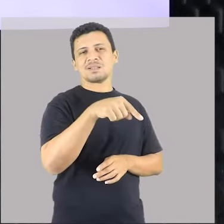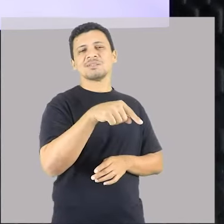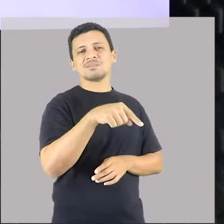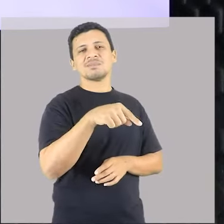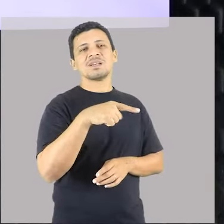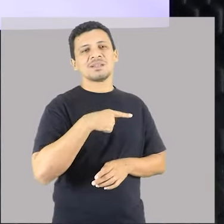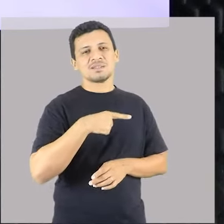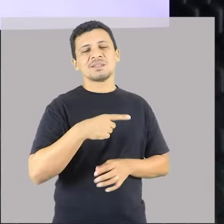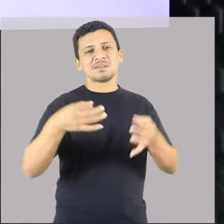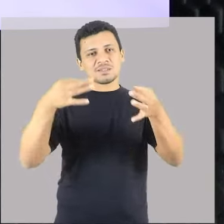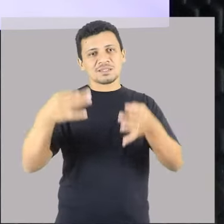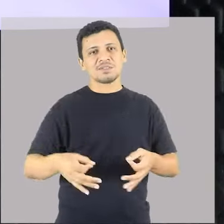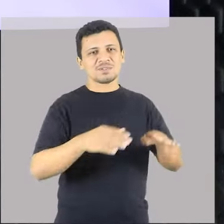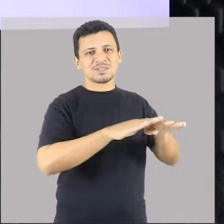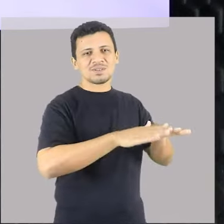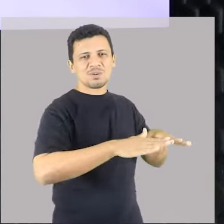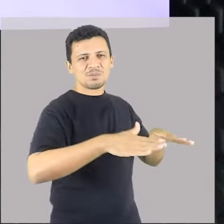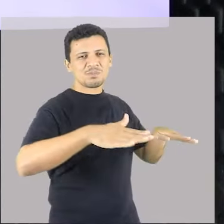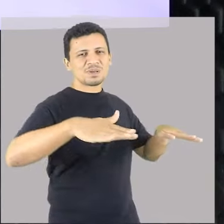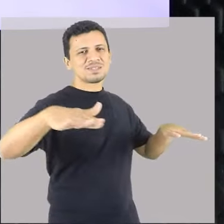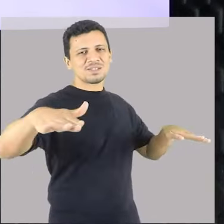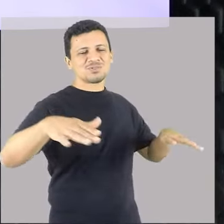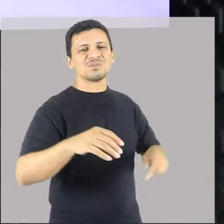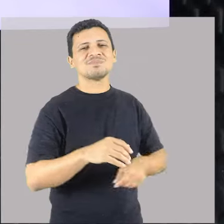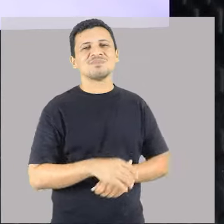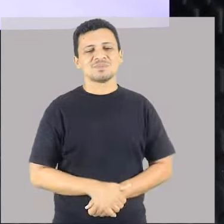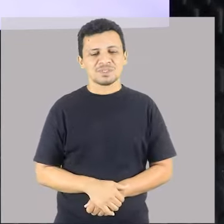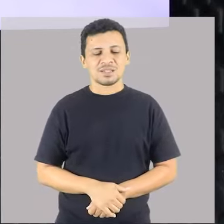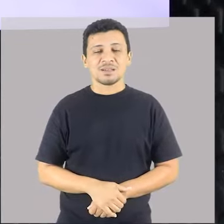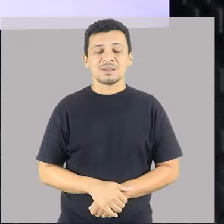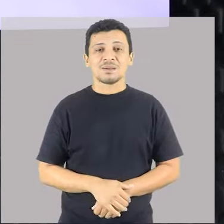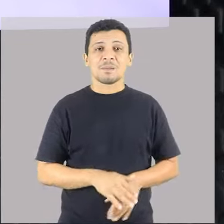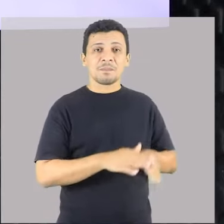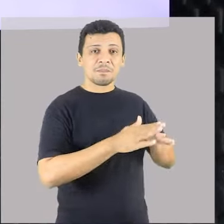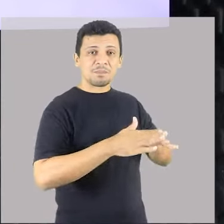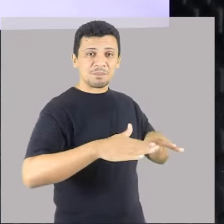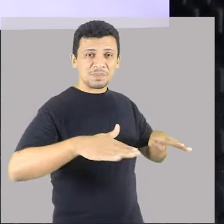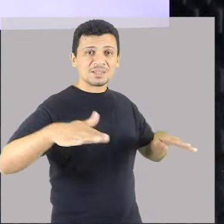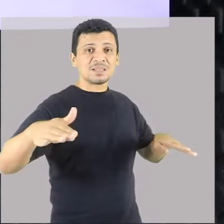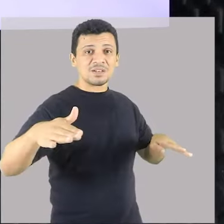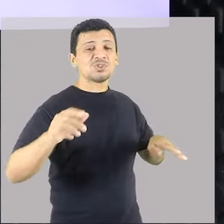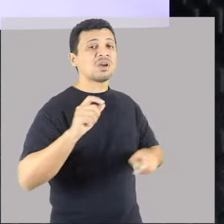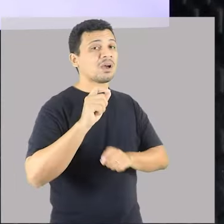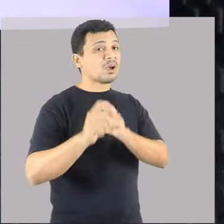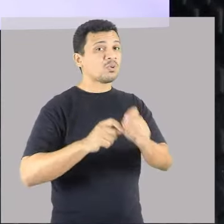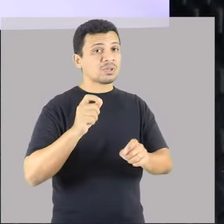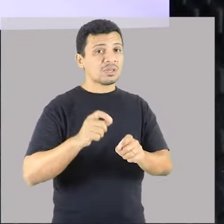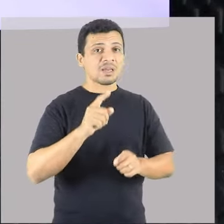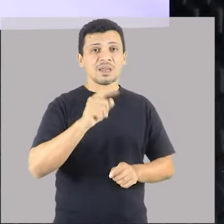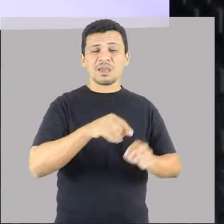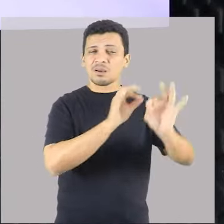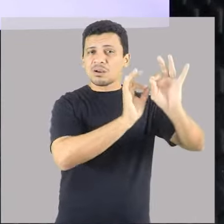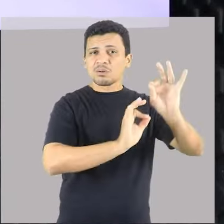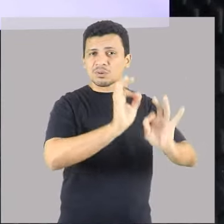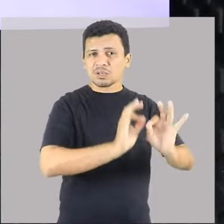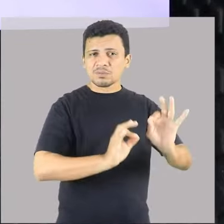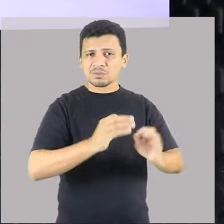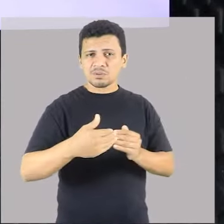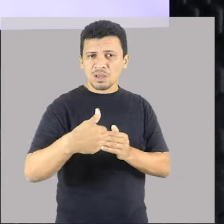tem a definição por exemplo de paisagem Tá certo então atenção a paisagem refere-se às configurações externas as